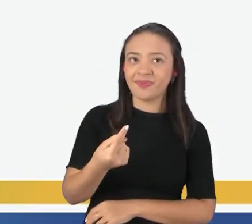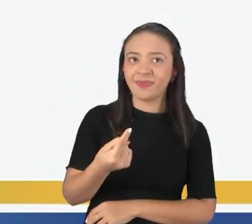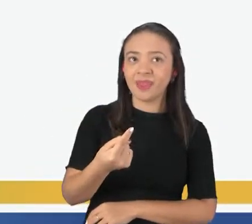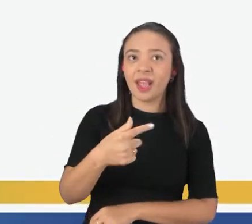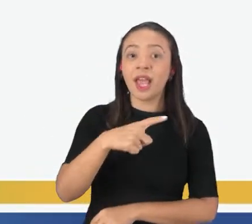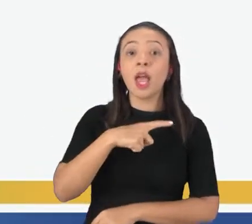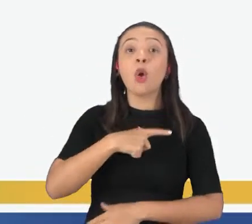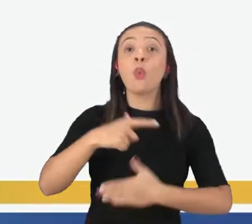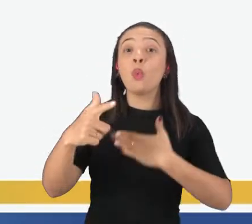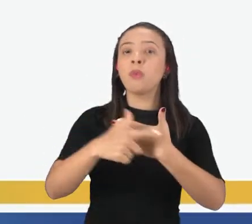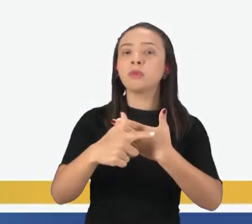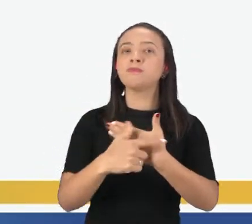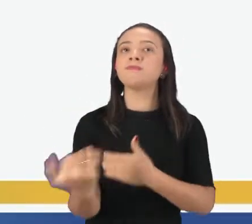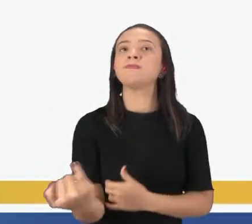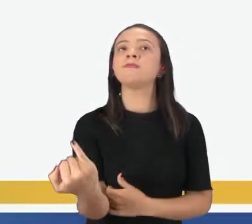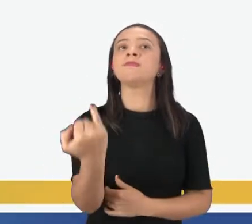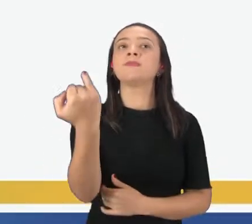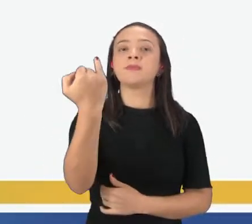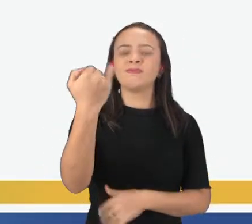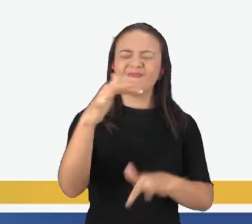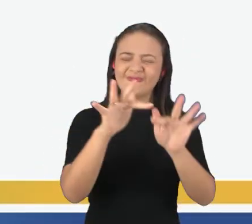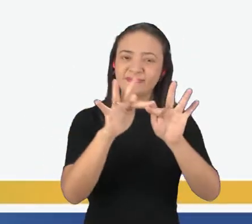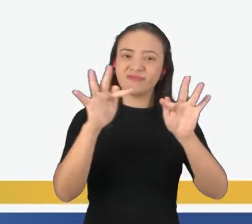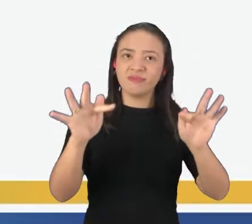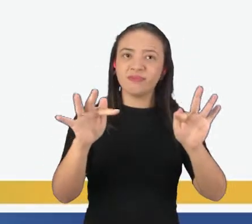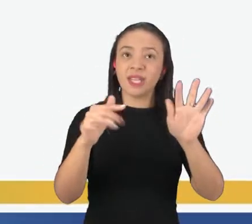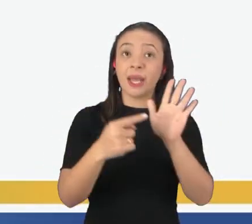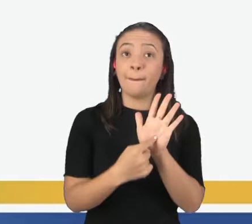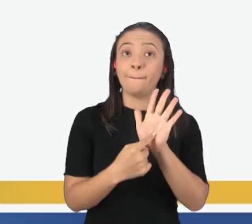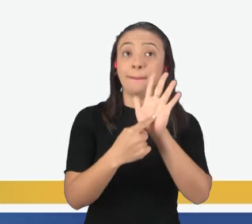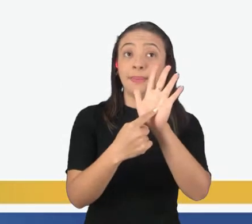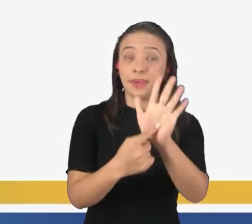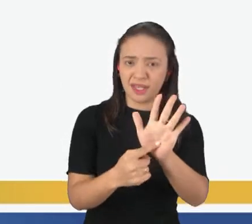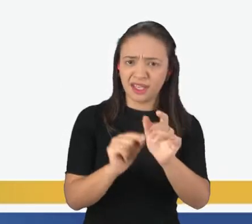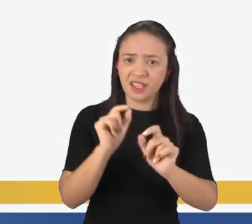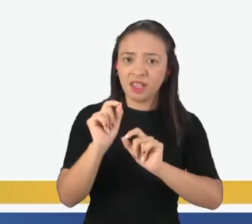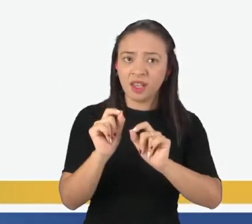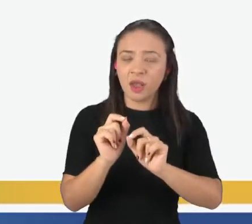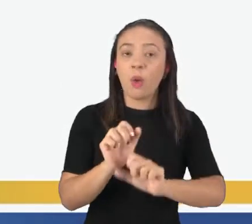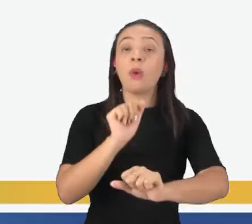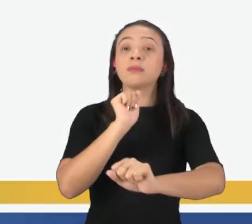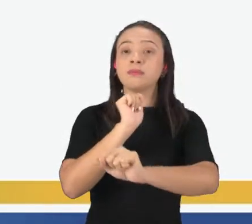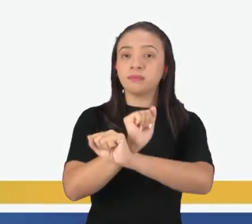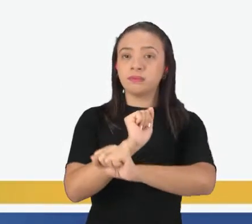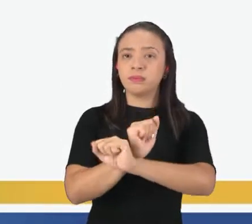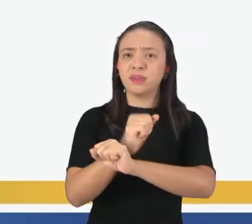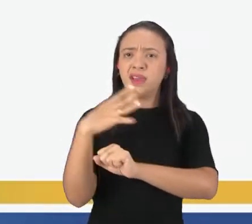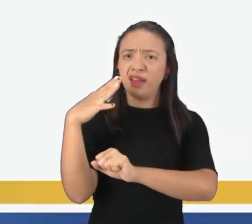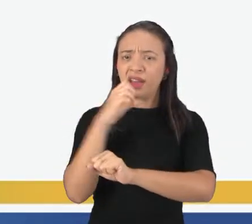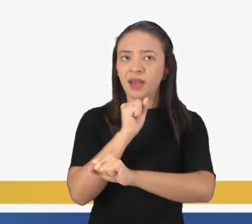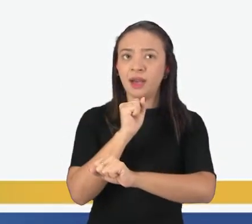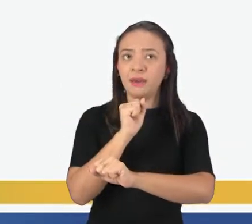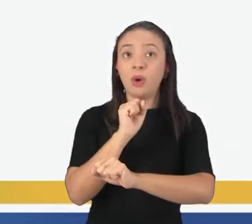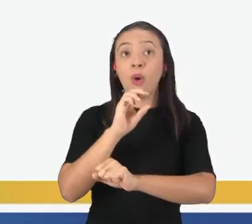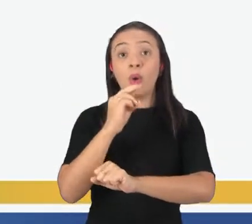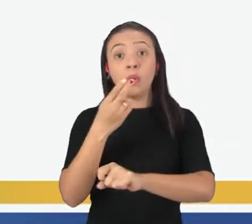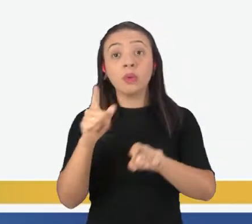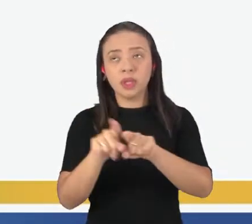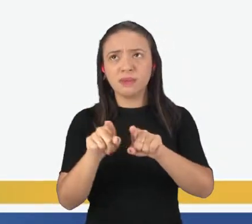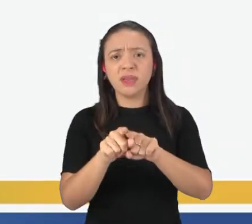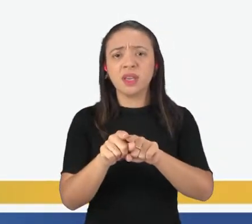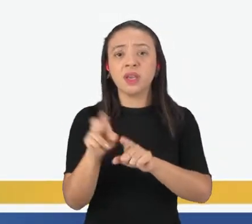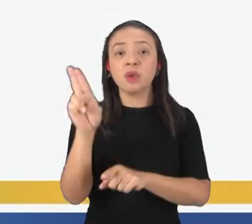vírgula. Tem uma função muito importante na frase. Indico uma pequena pausa ou sirvo para